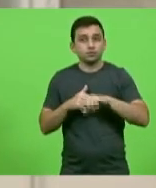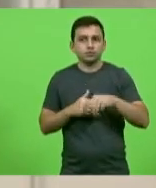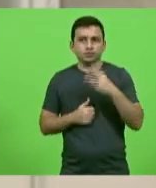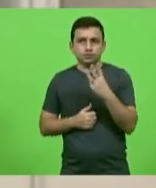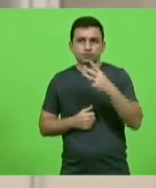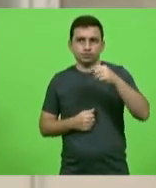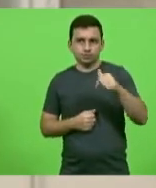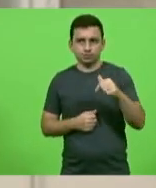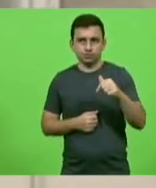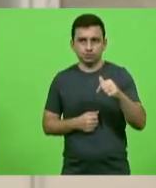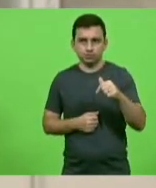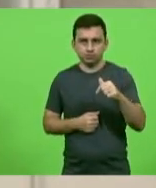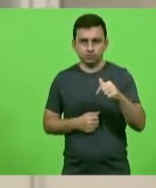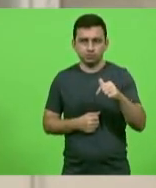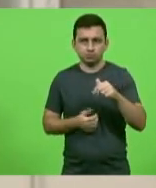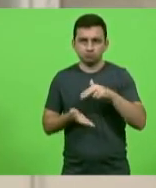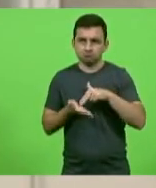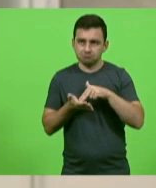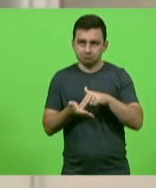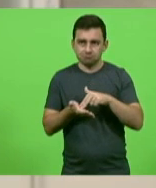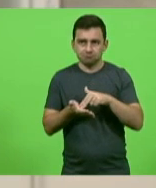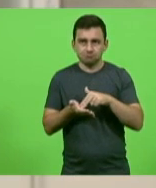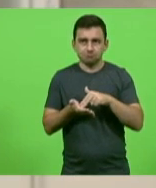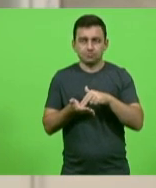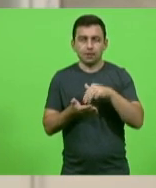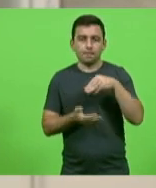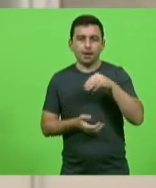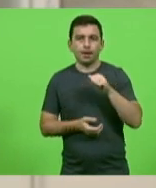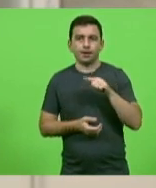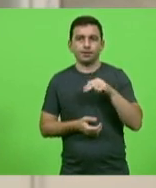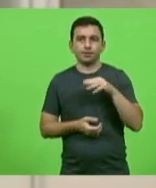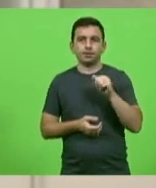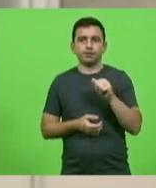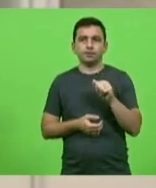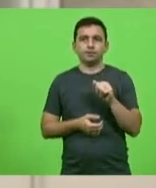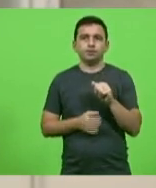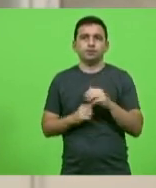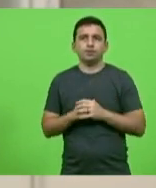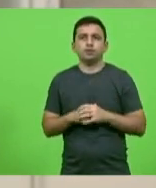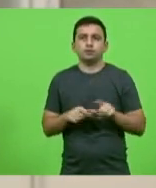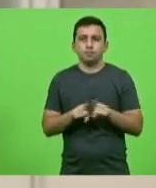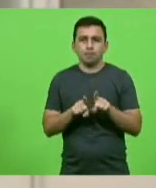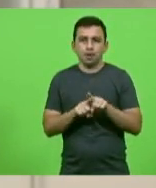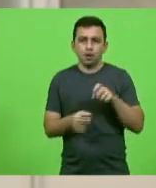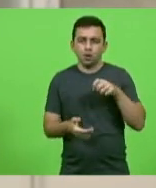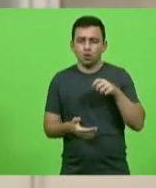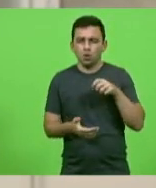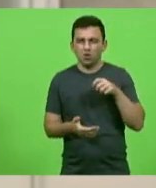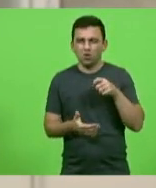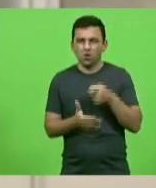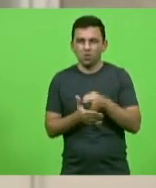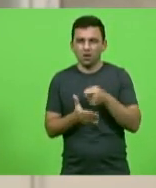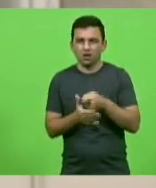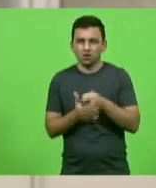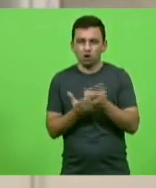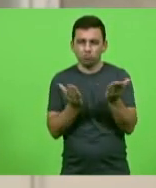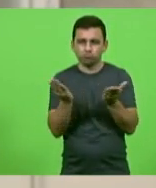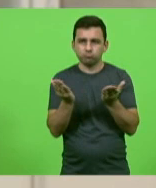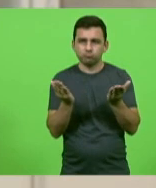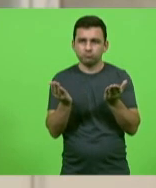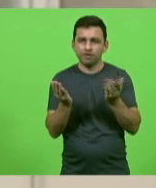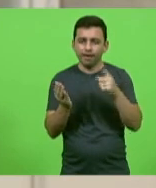37 caput da Carta Magna a propósito da obrigatoriedade do procedimento licitatório